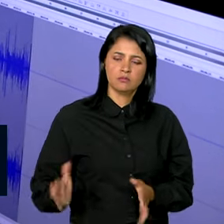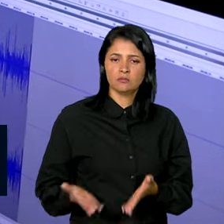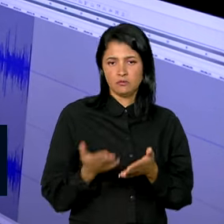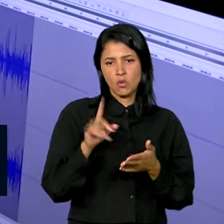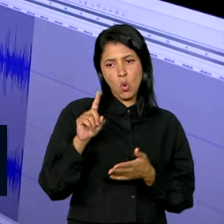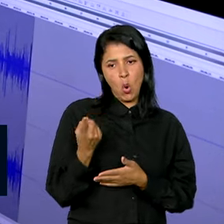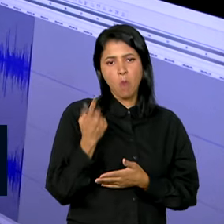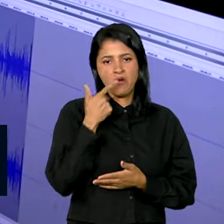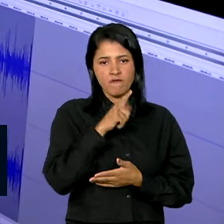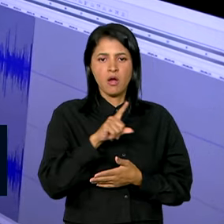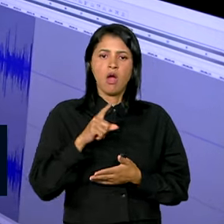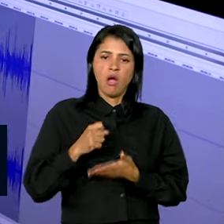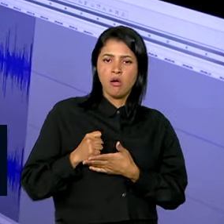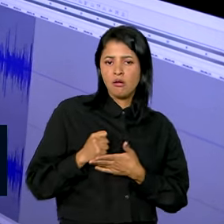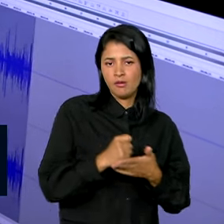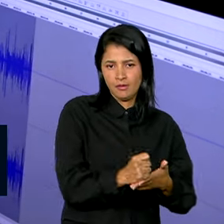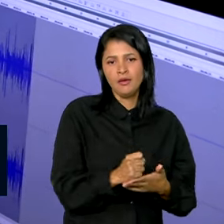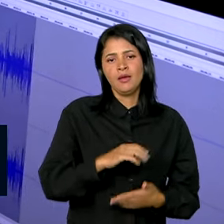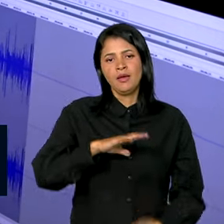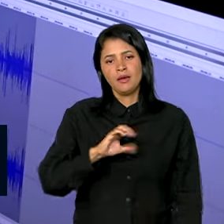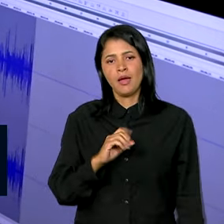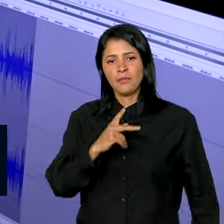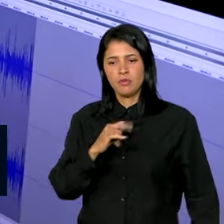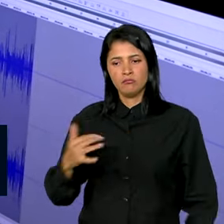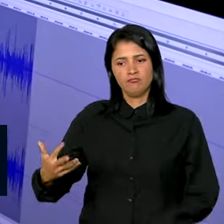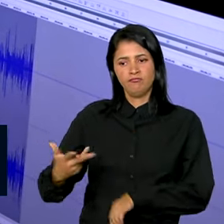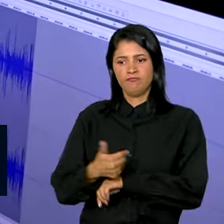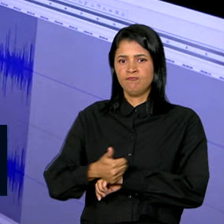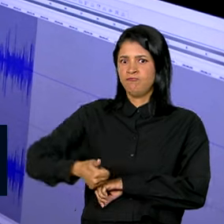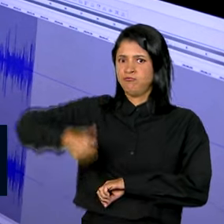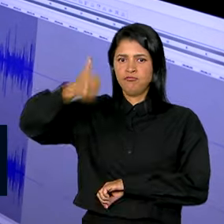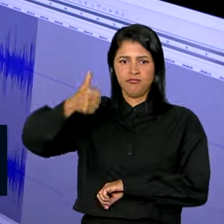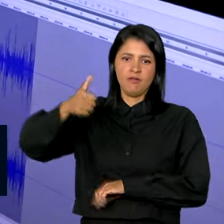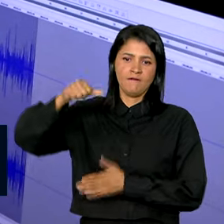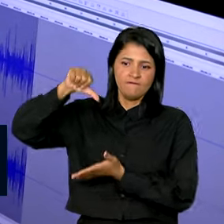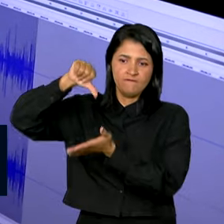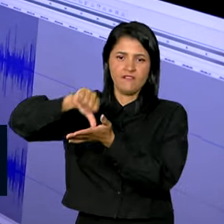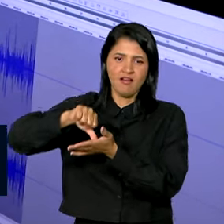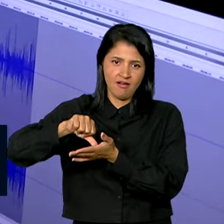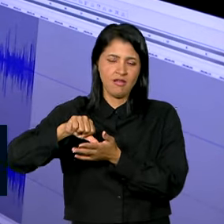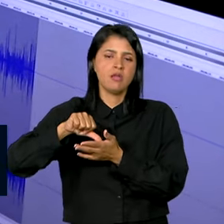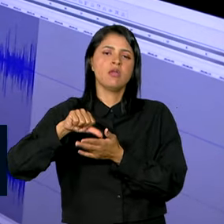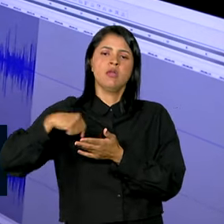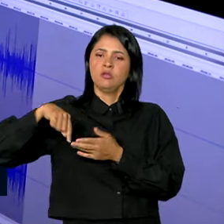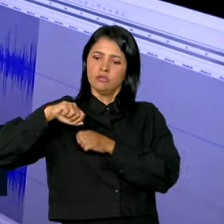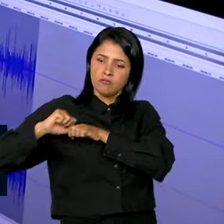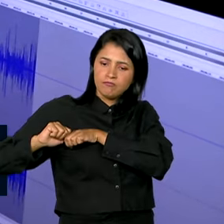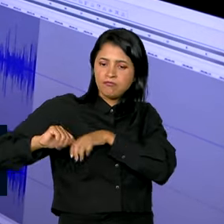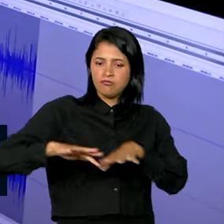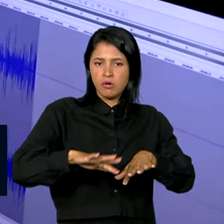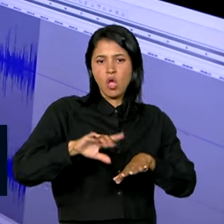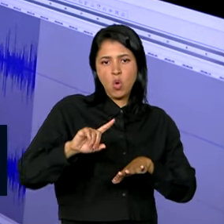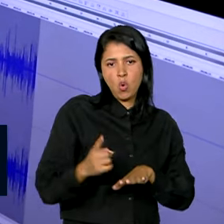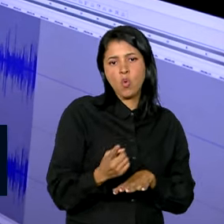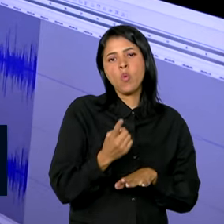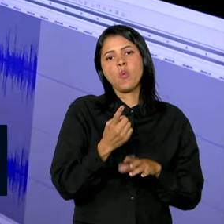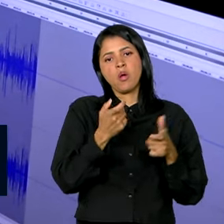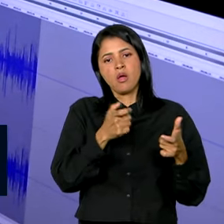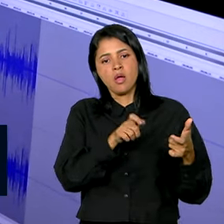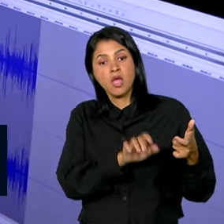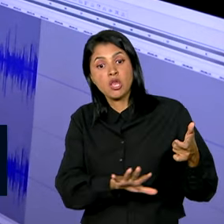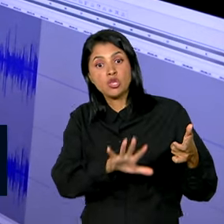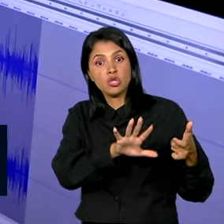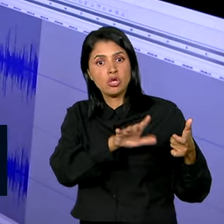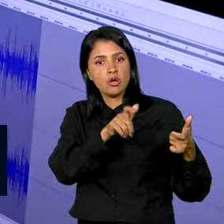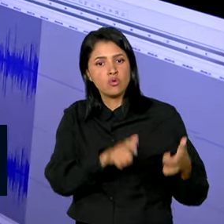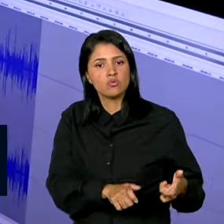uma vai capitanear, né, de alta qualidade, mas nós vamos estimular que pelo menos uma região,